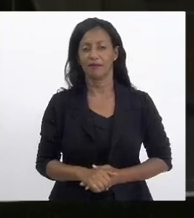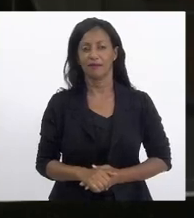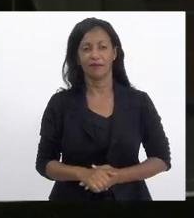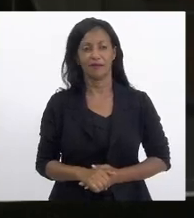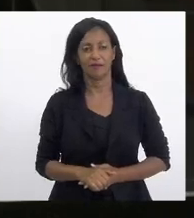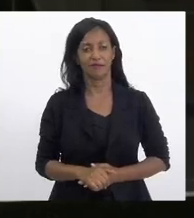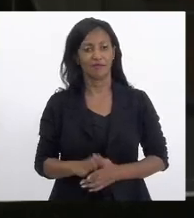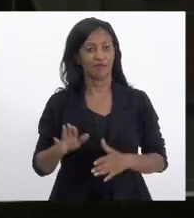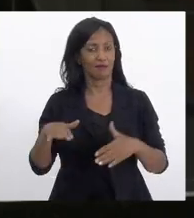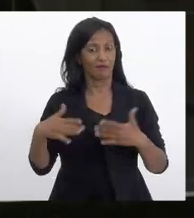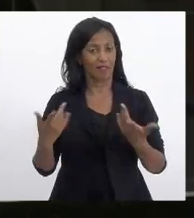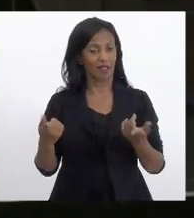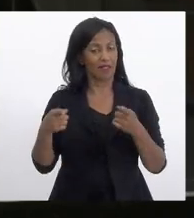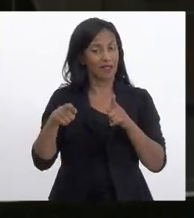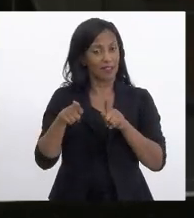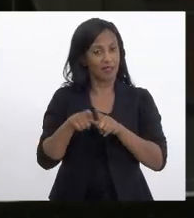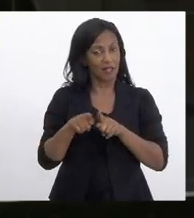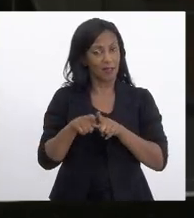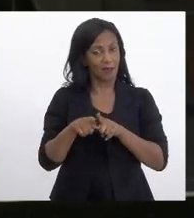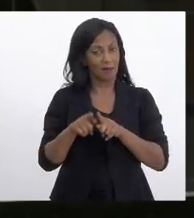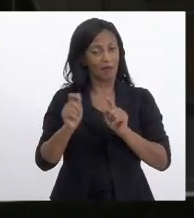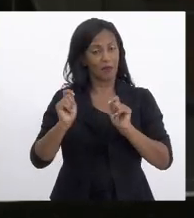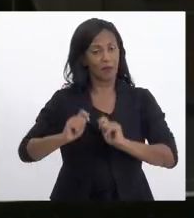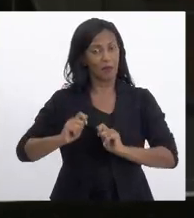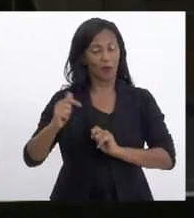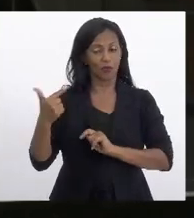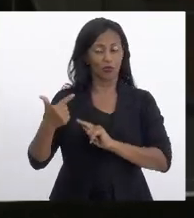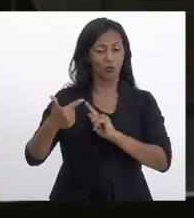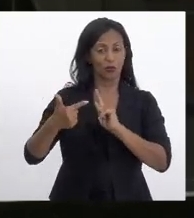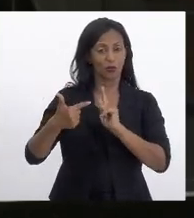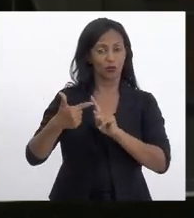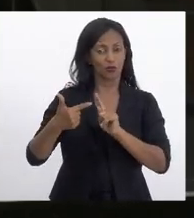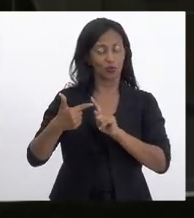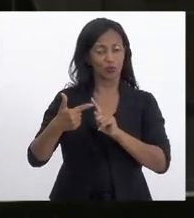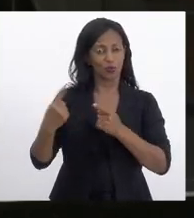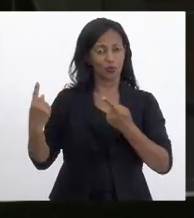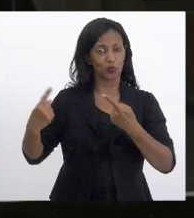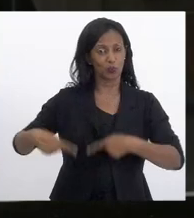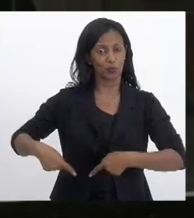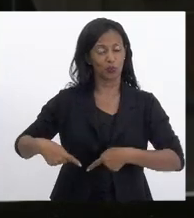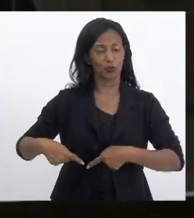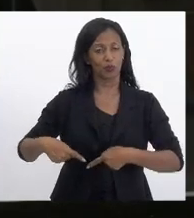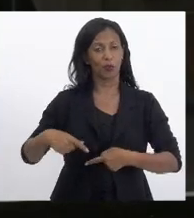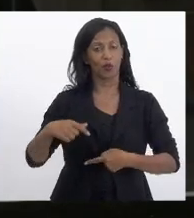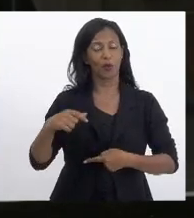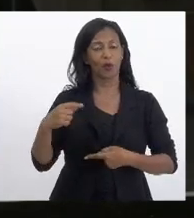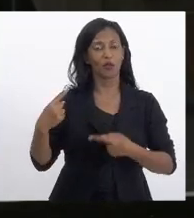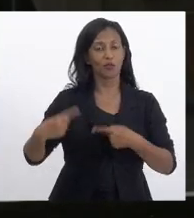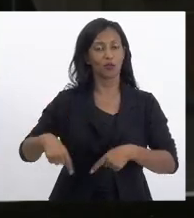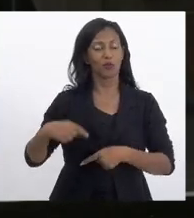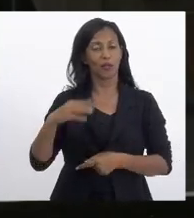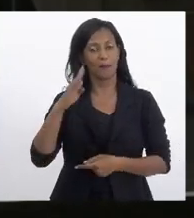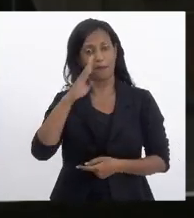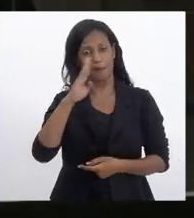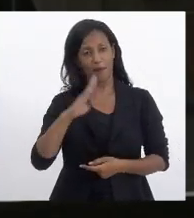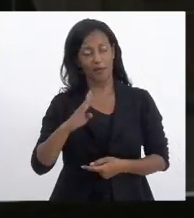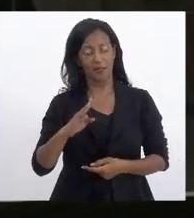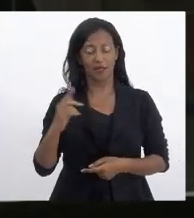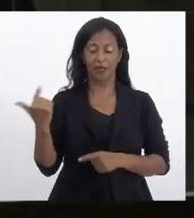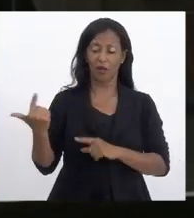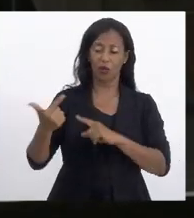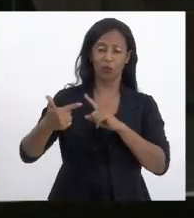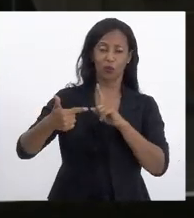Será, possivelmente, o segundo colocado no Campeonato Brasileiro, o